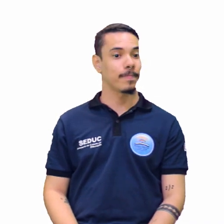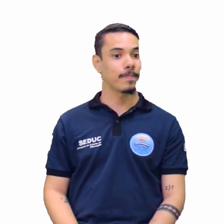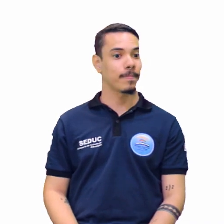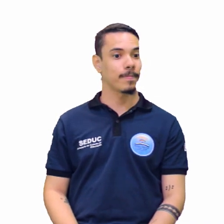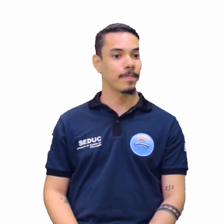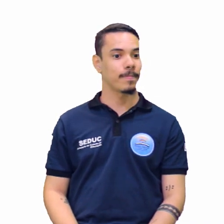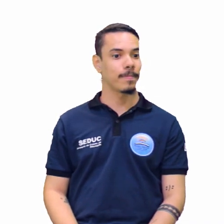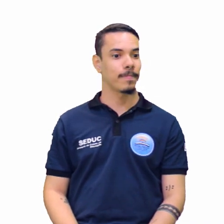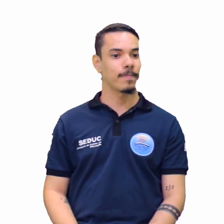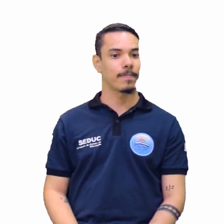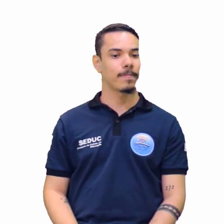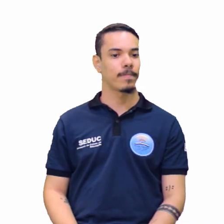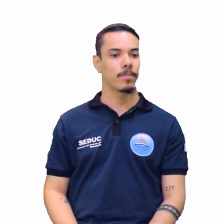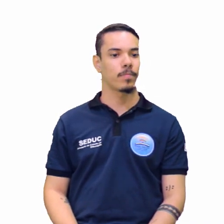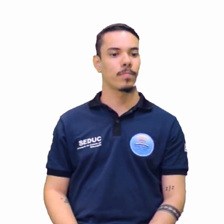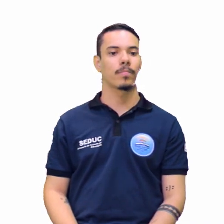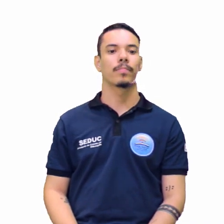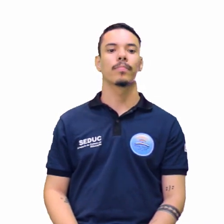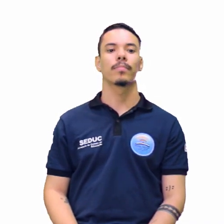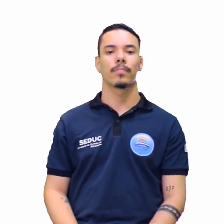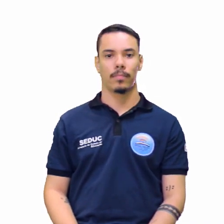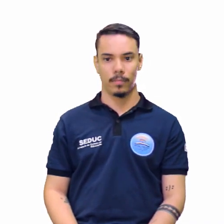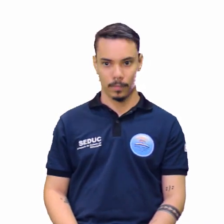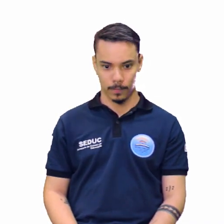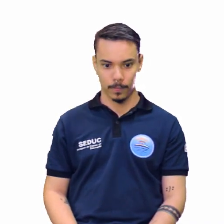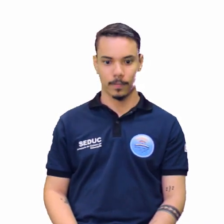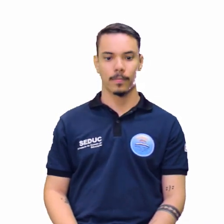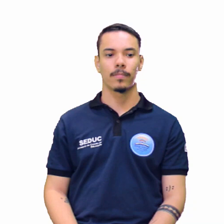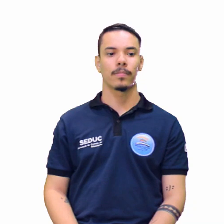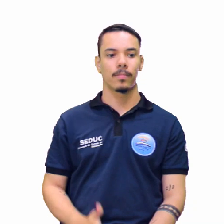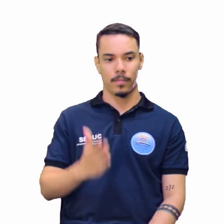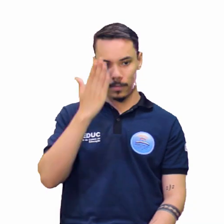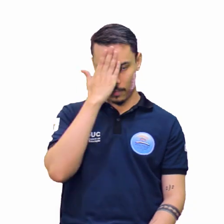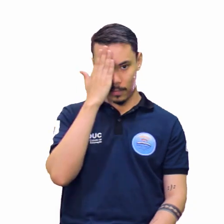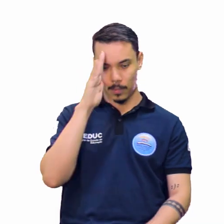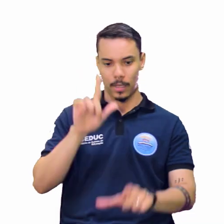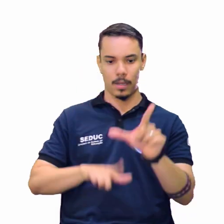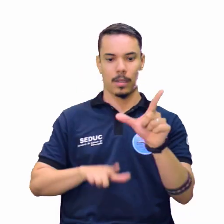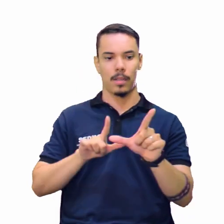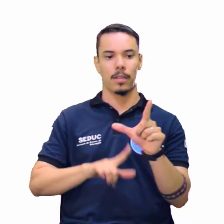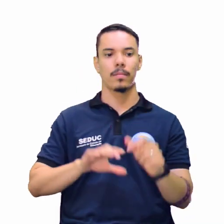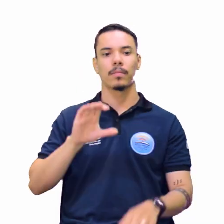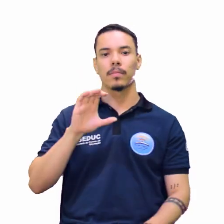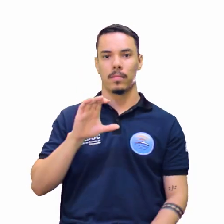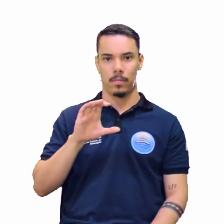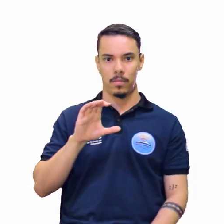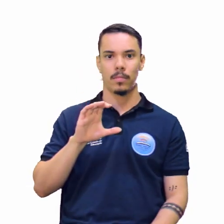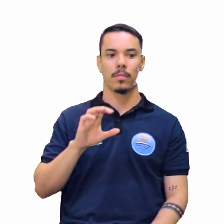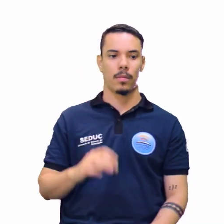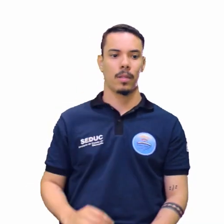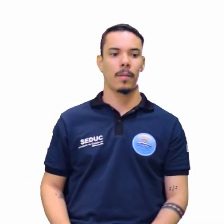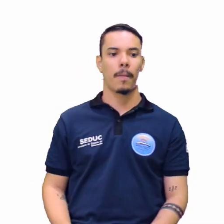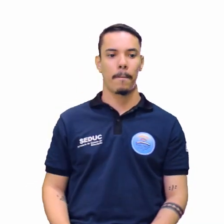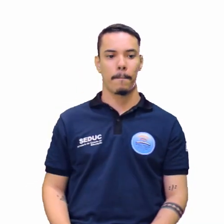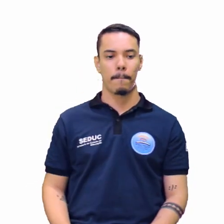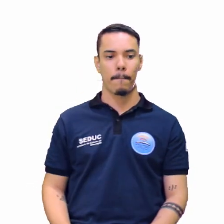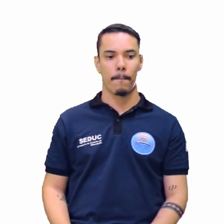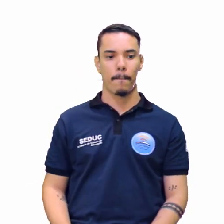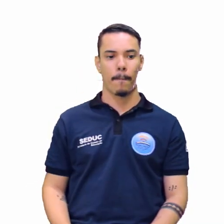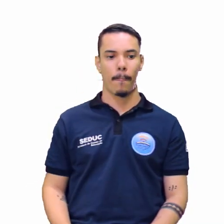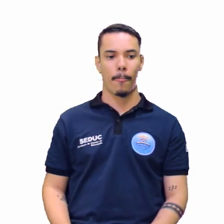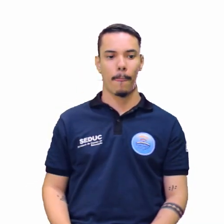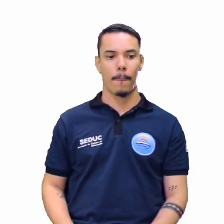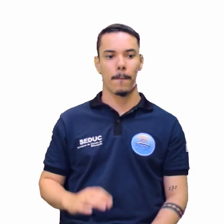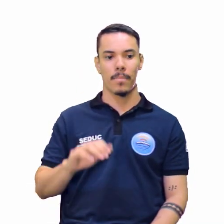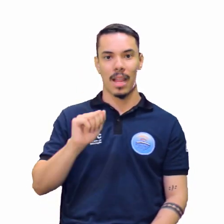nós já estamos com gabarito chegou aqui para vocês né a letra c é